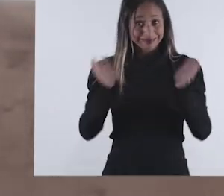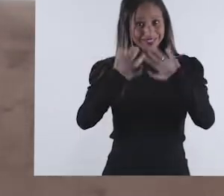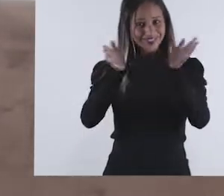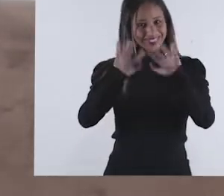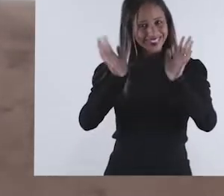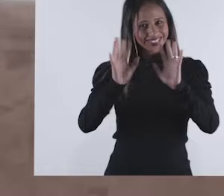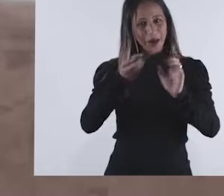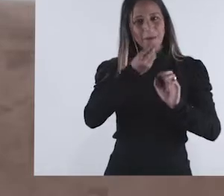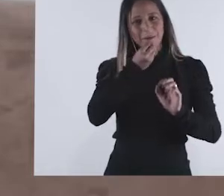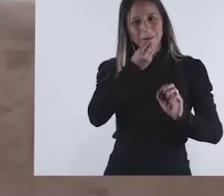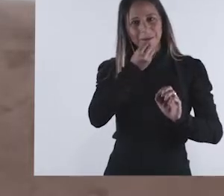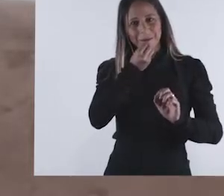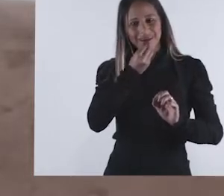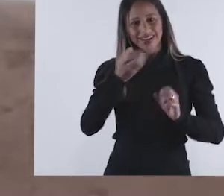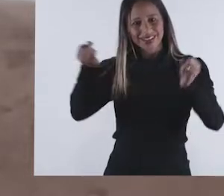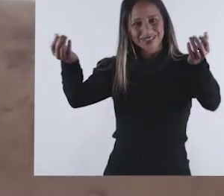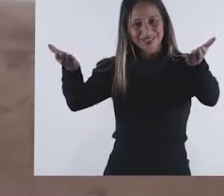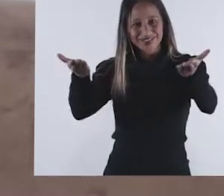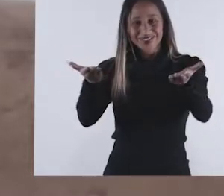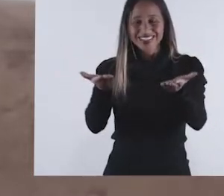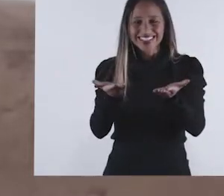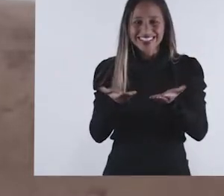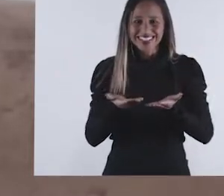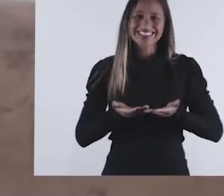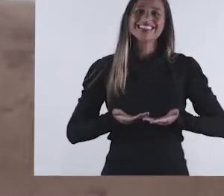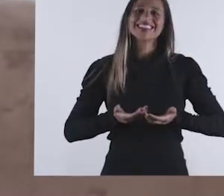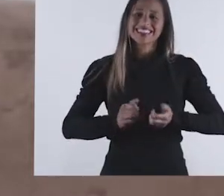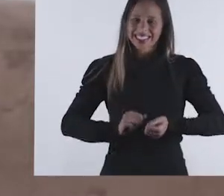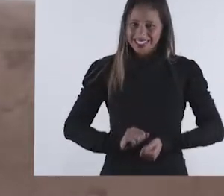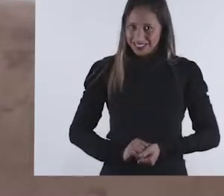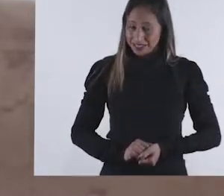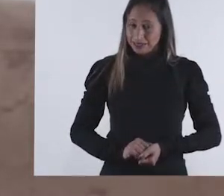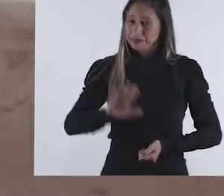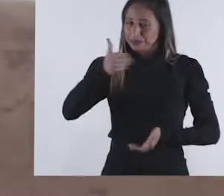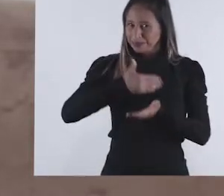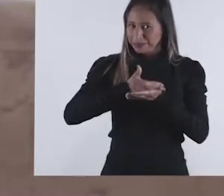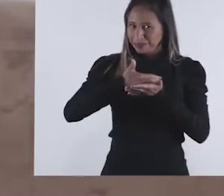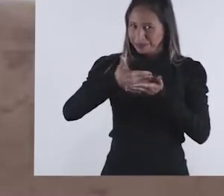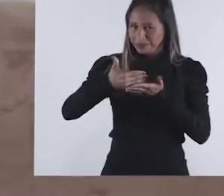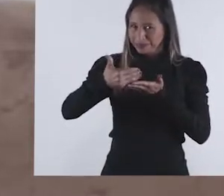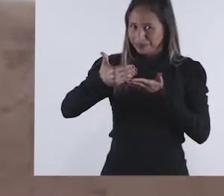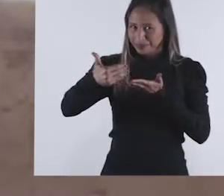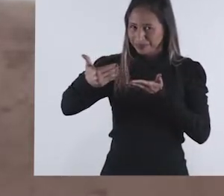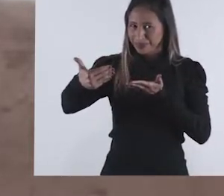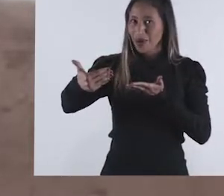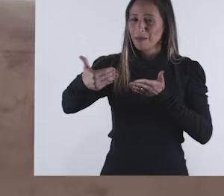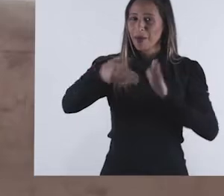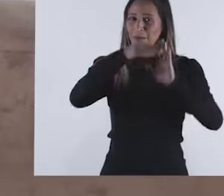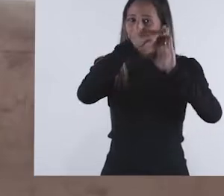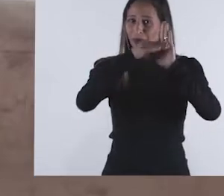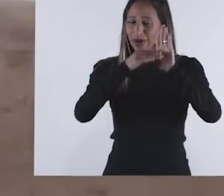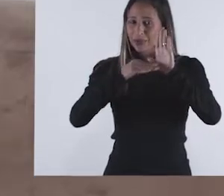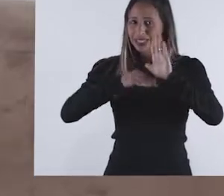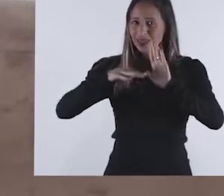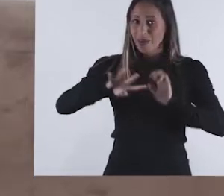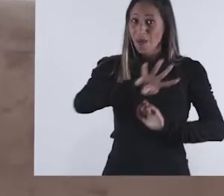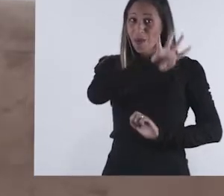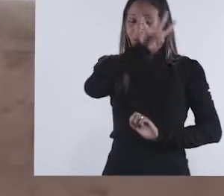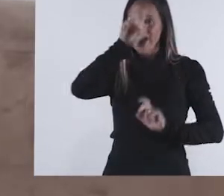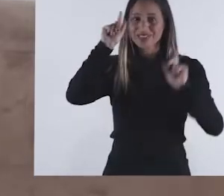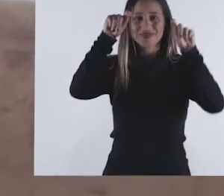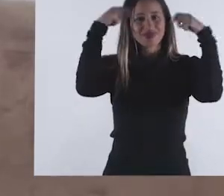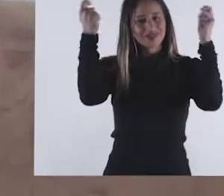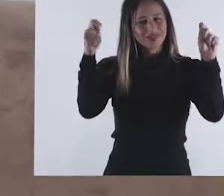Olá, bem-vindo, bem-vinda. Vamos começar mais uma atração da quarta edição do